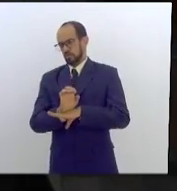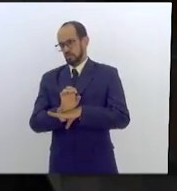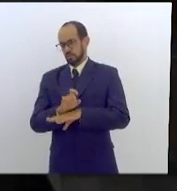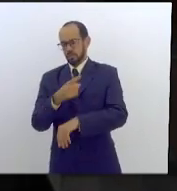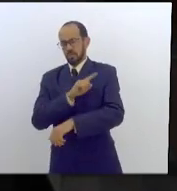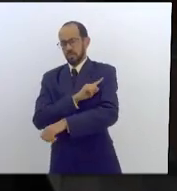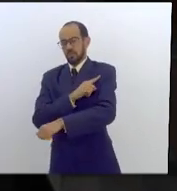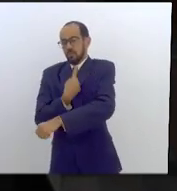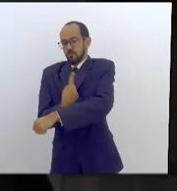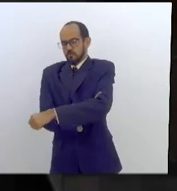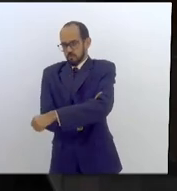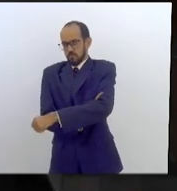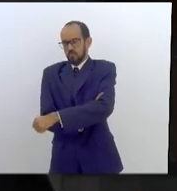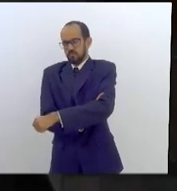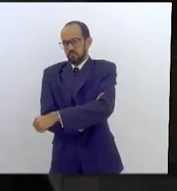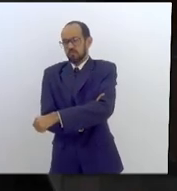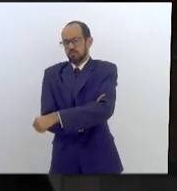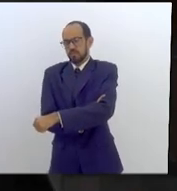fortemente